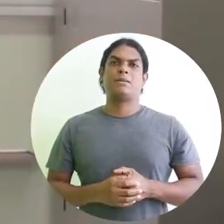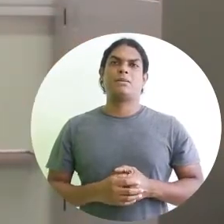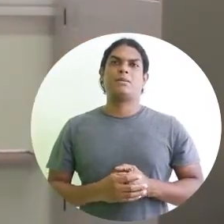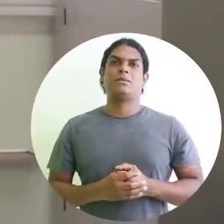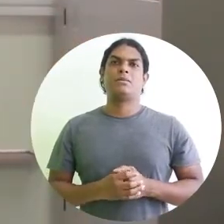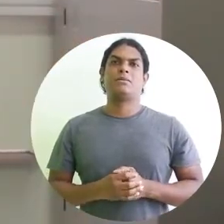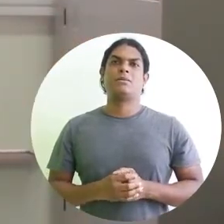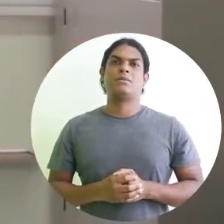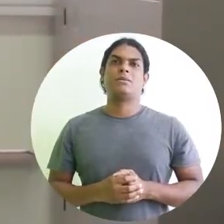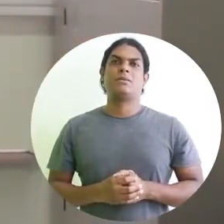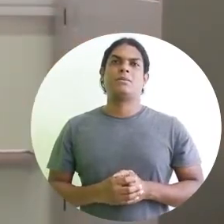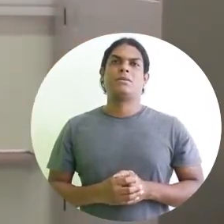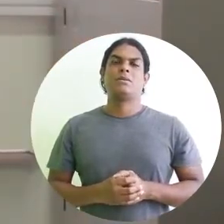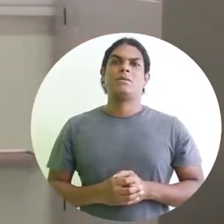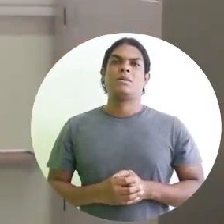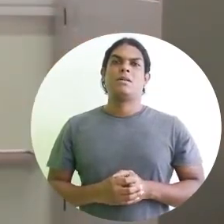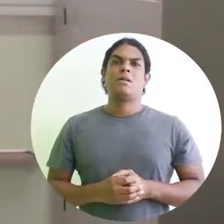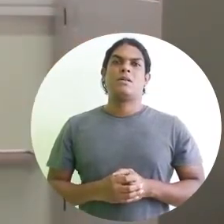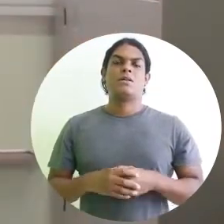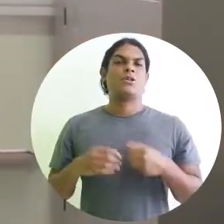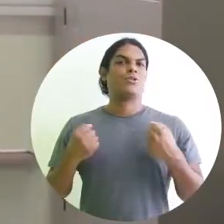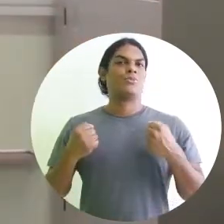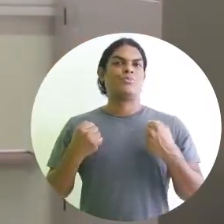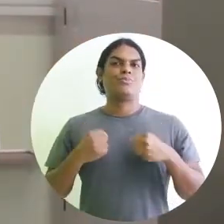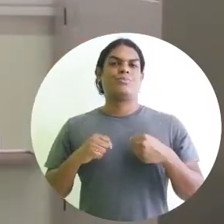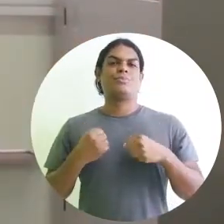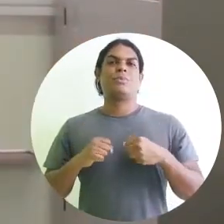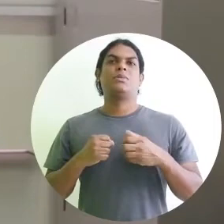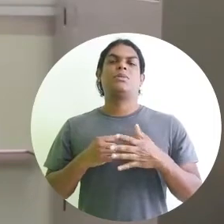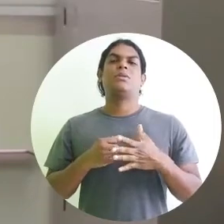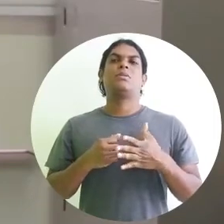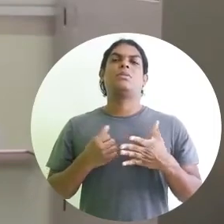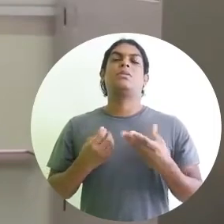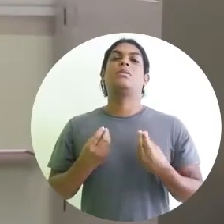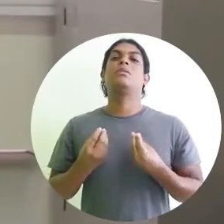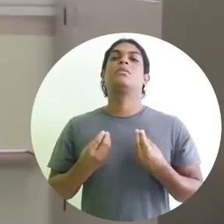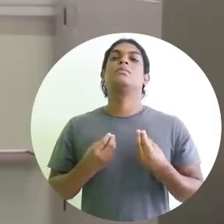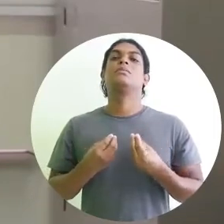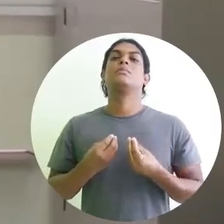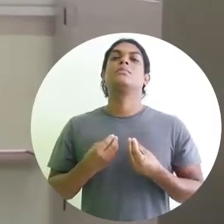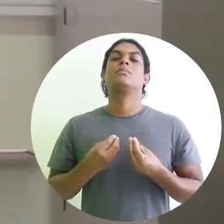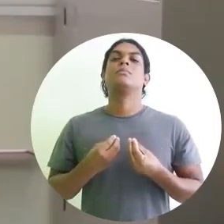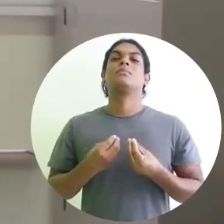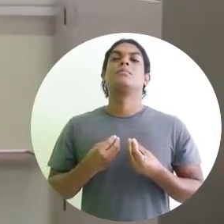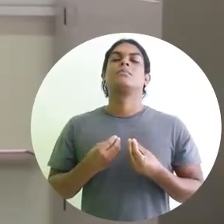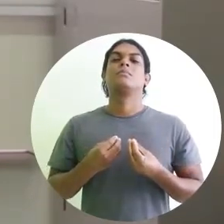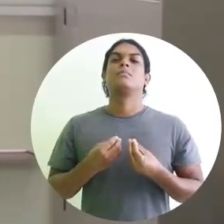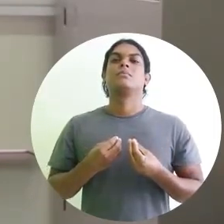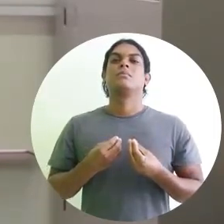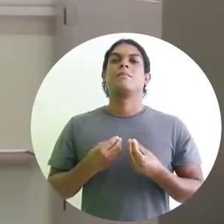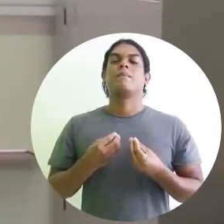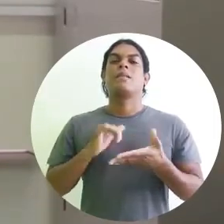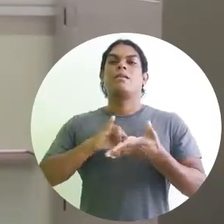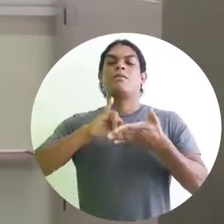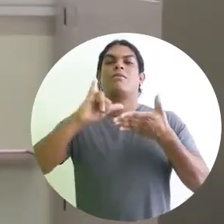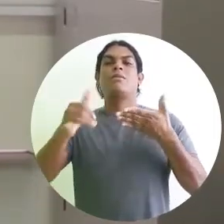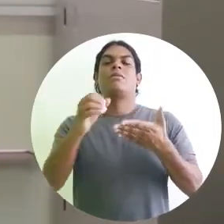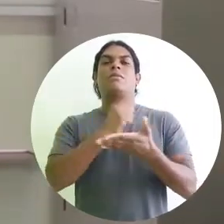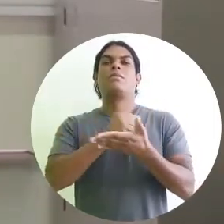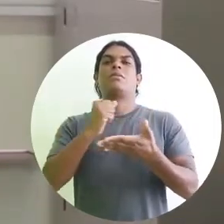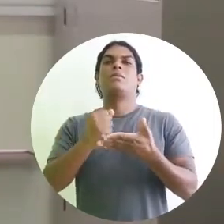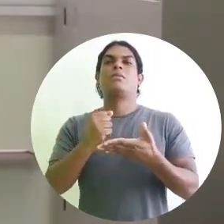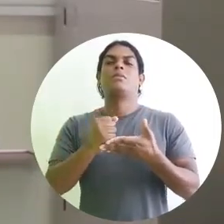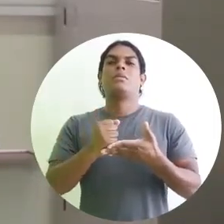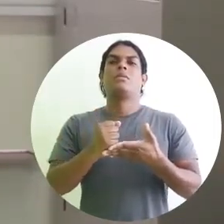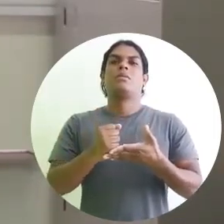retirar. Então, não é necessariamente na obrigatoriedade do envio do documento, mas uma outra série